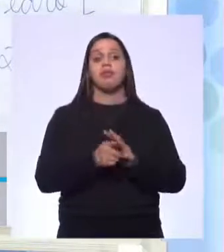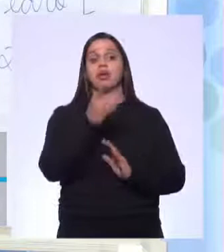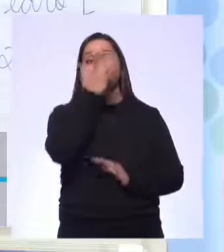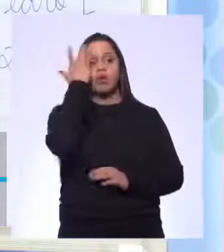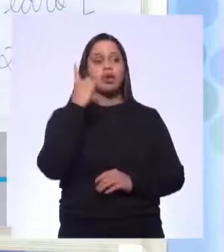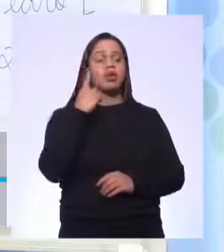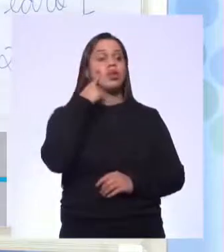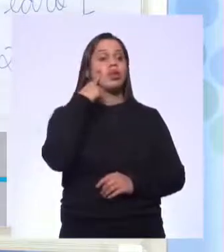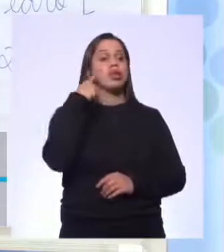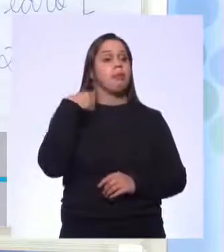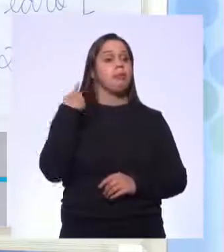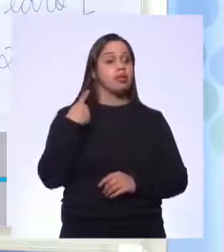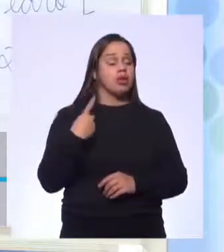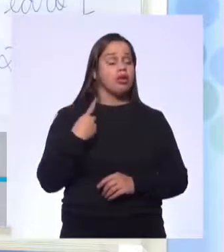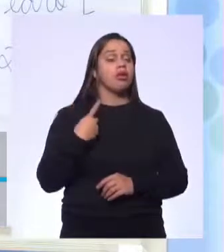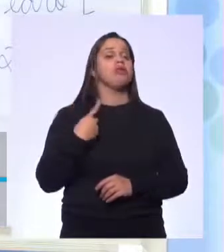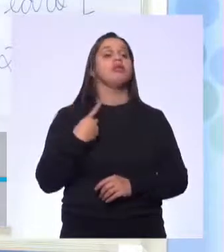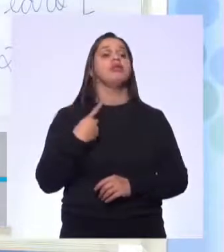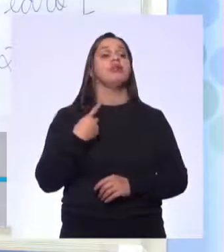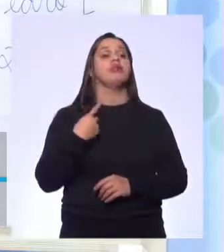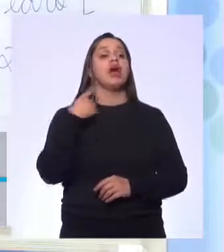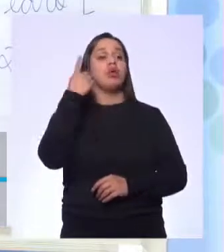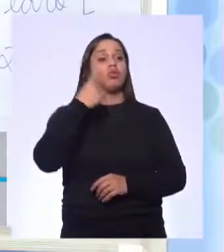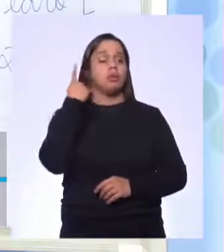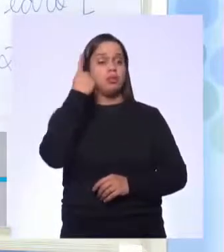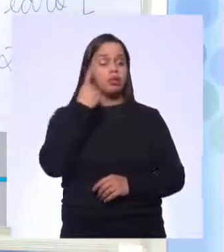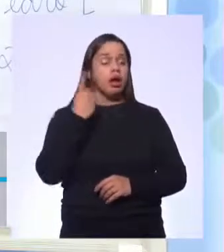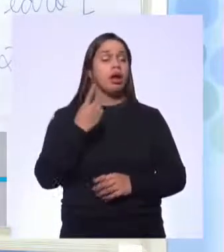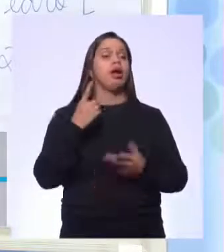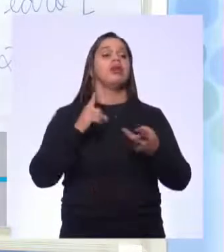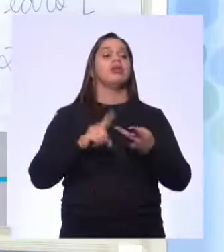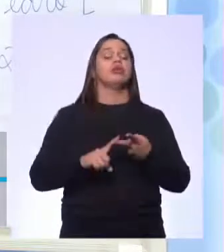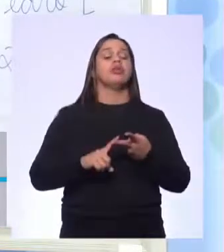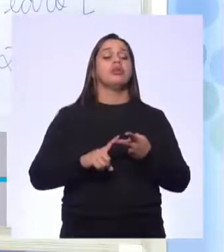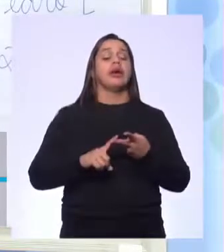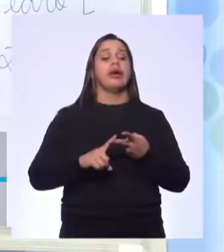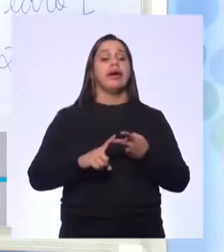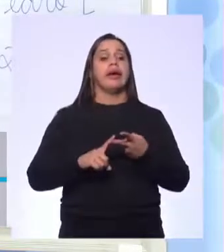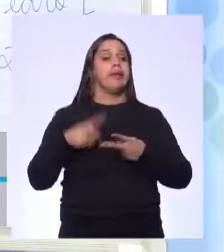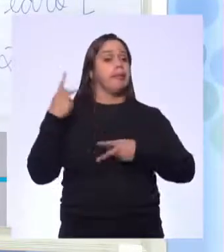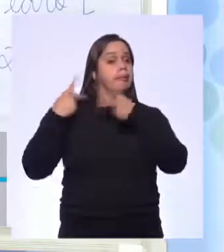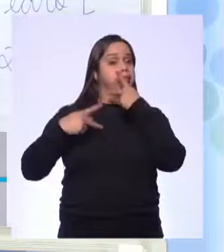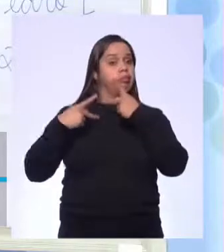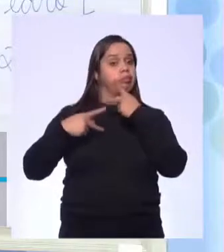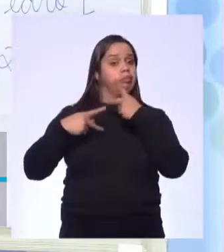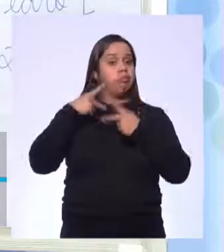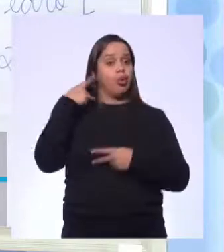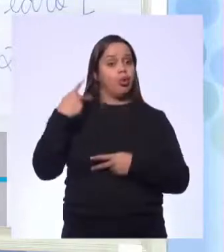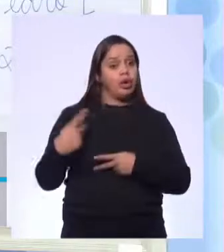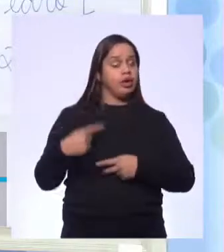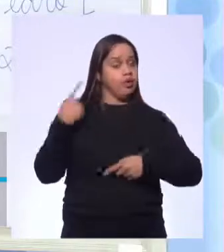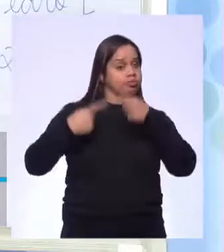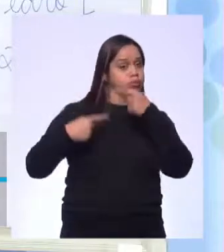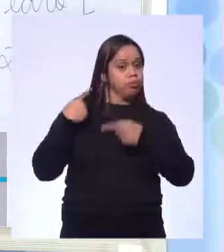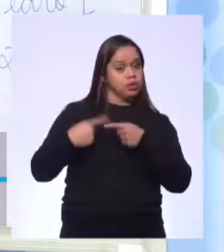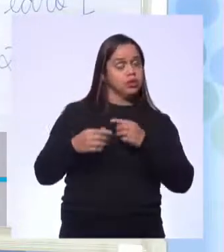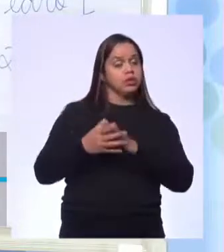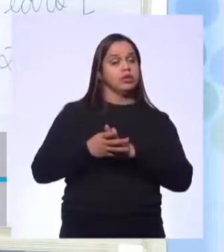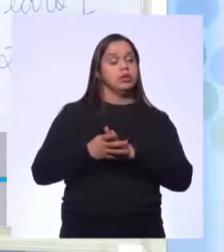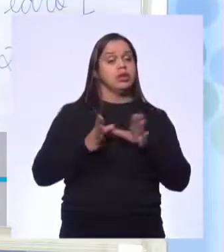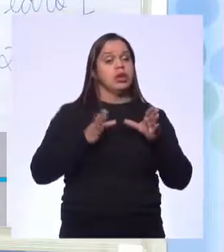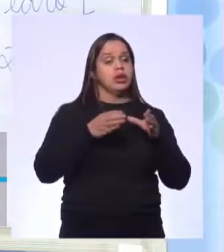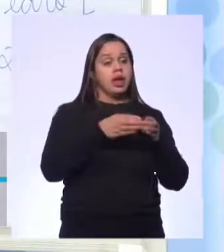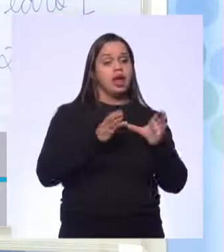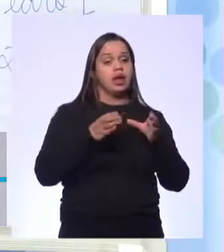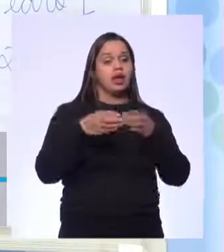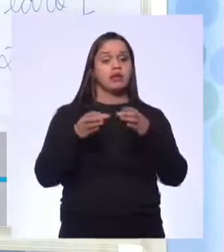eles eram políticos, eles eram a elite, né, ali do Brasil naquele momento. Cada grupo